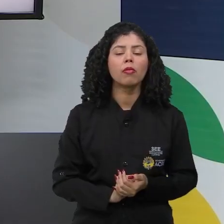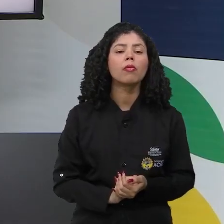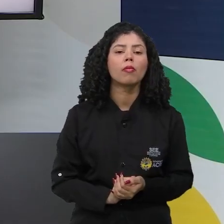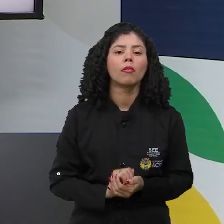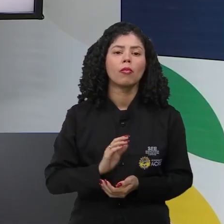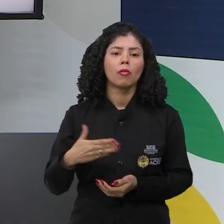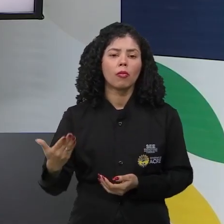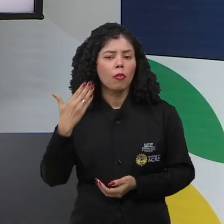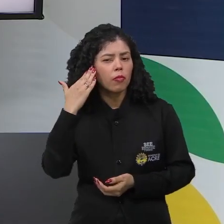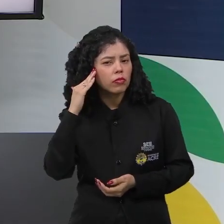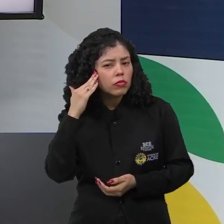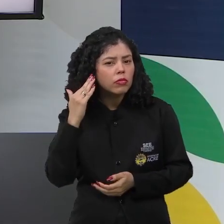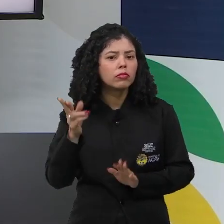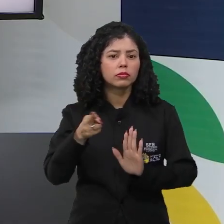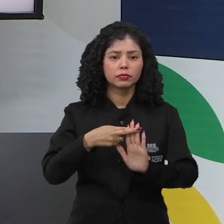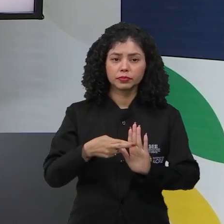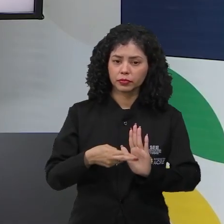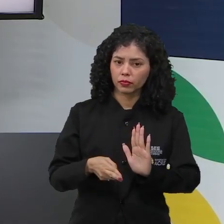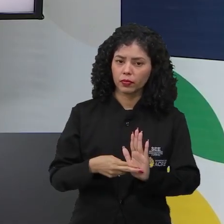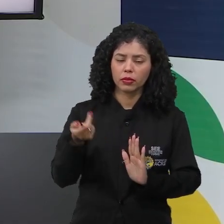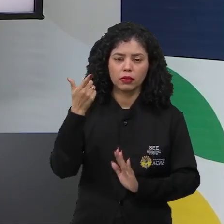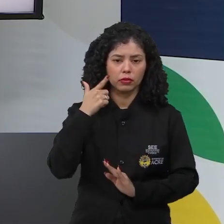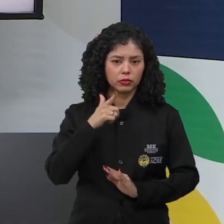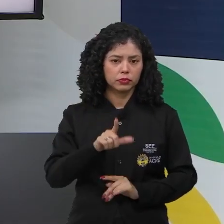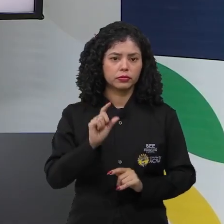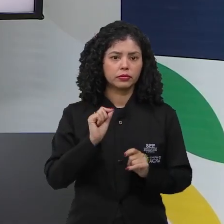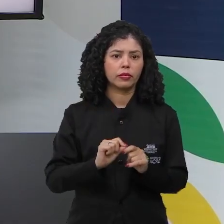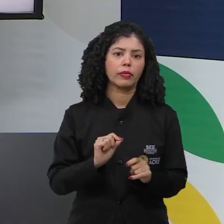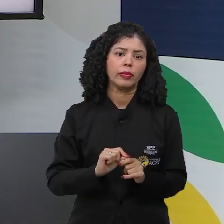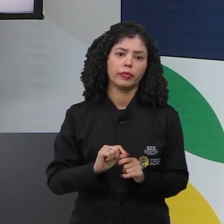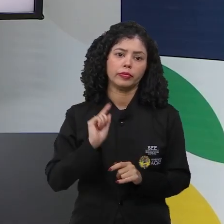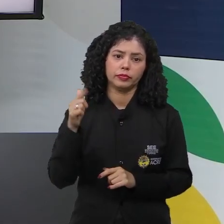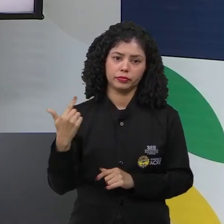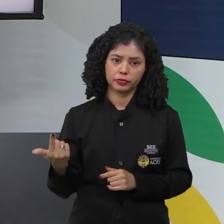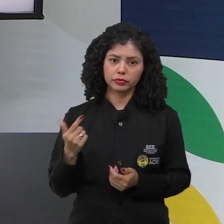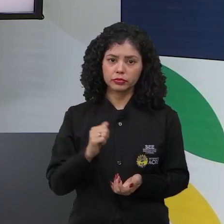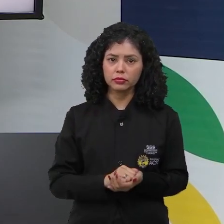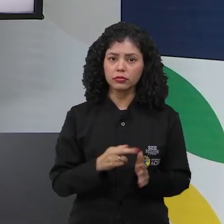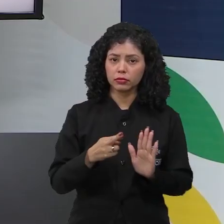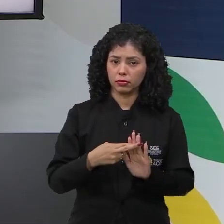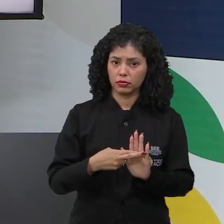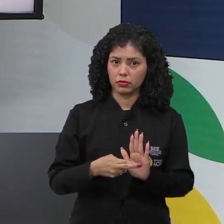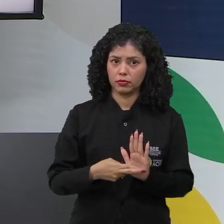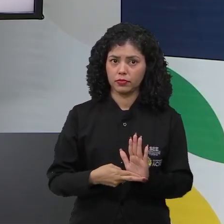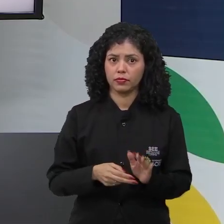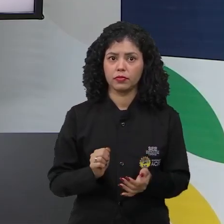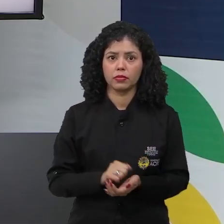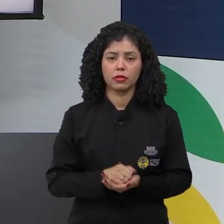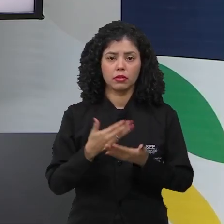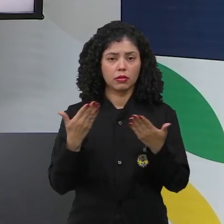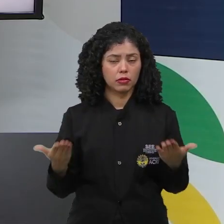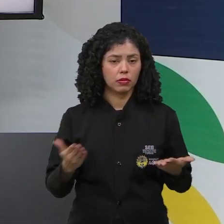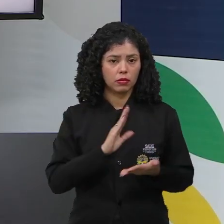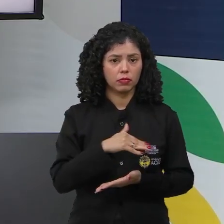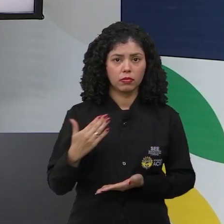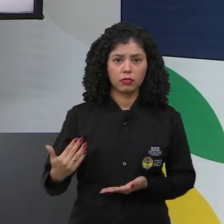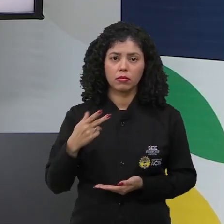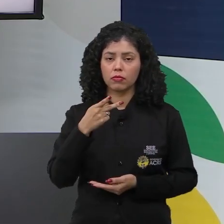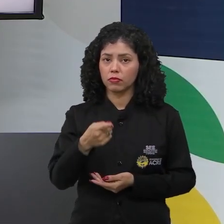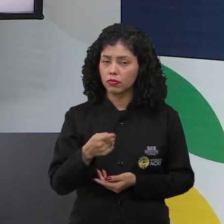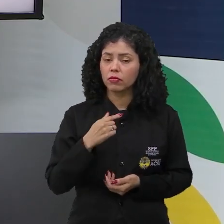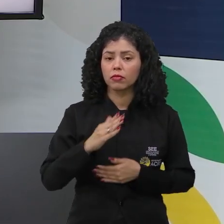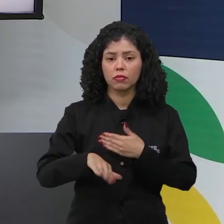você compreende a regra, nós temos exceções da regra. Então, quando você está